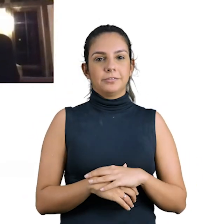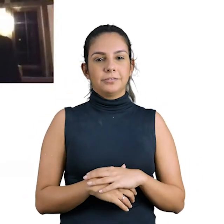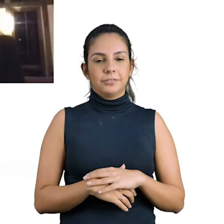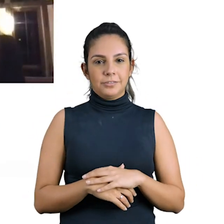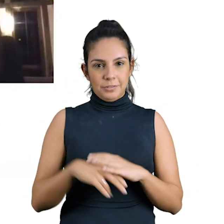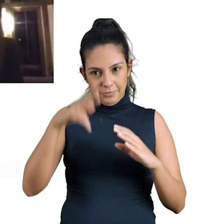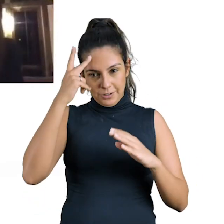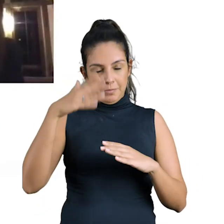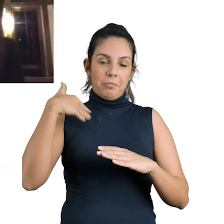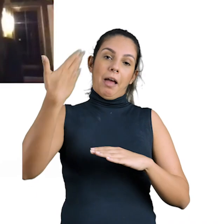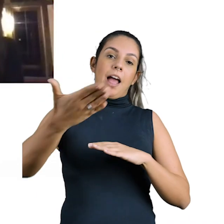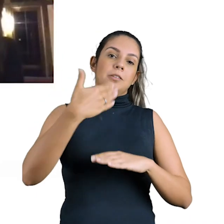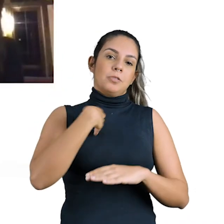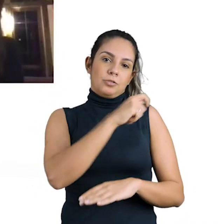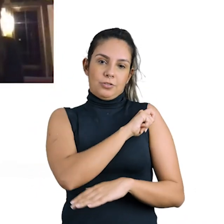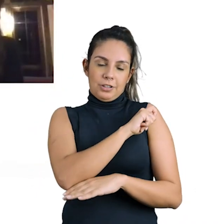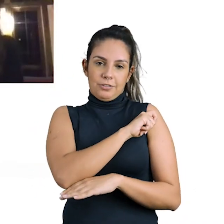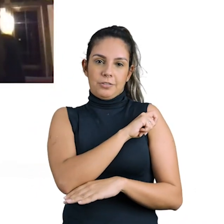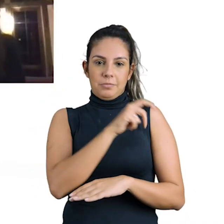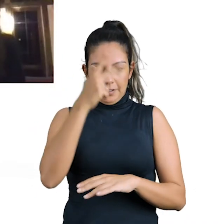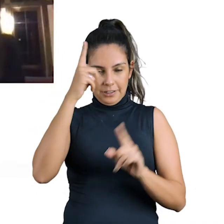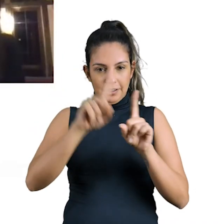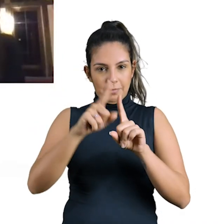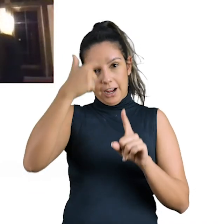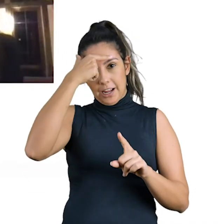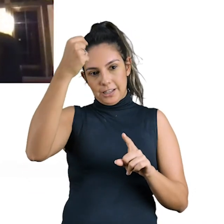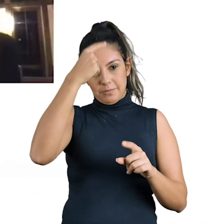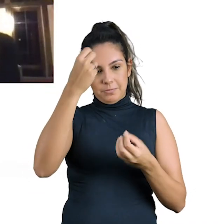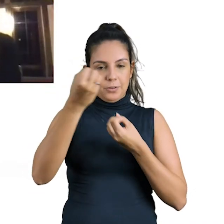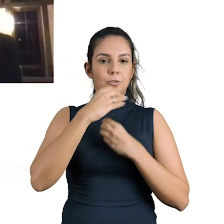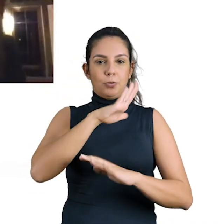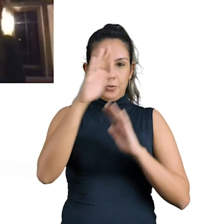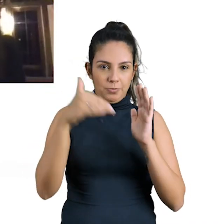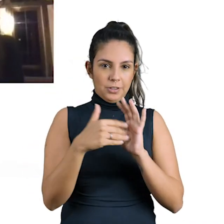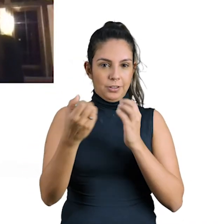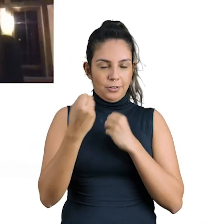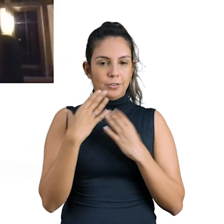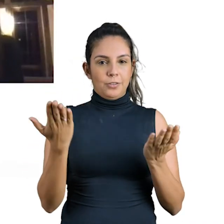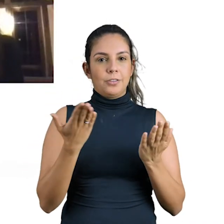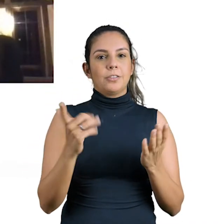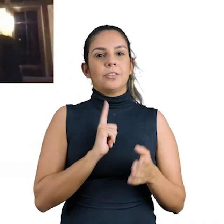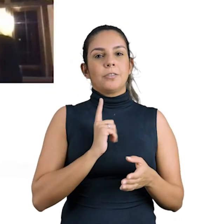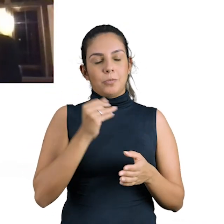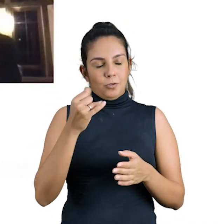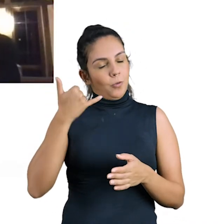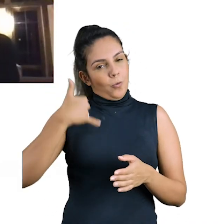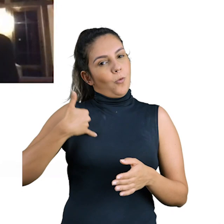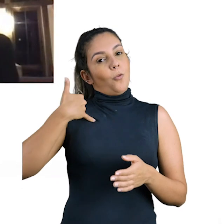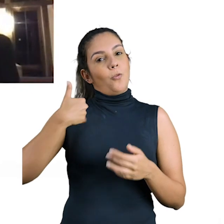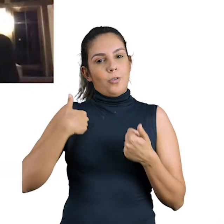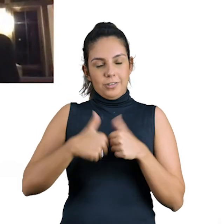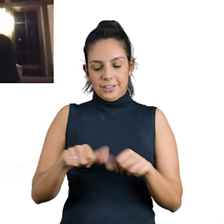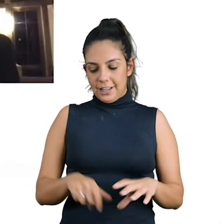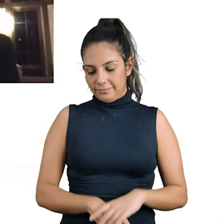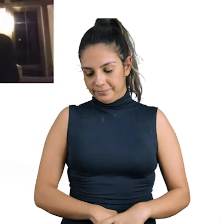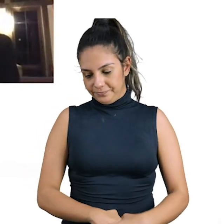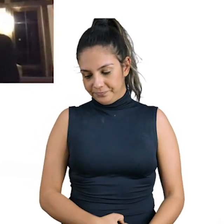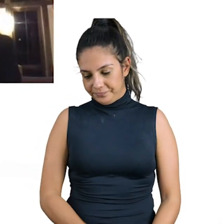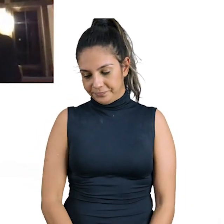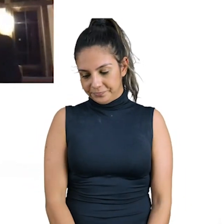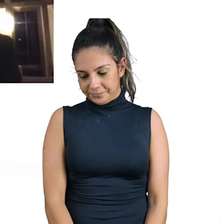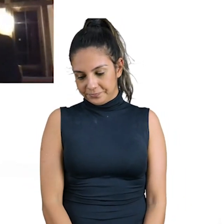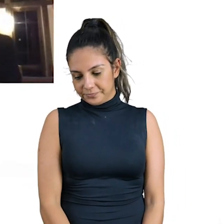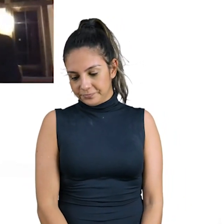para além dos meus alunos, né? E para além da academia, que me deu tudo, que me dá tudo, e é onde eu tenho grande orgulho de estar, né?